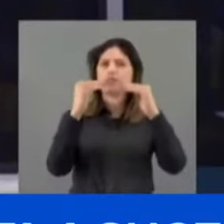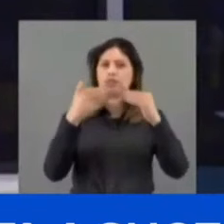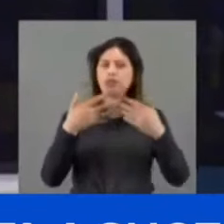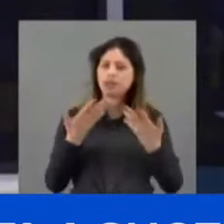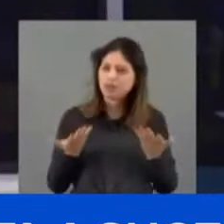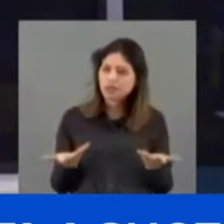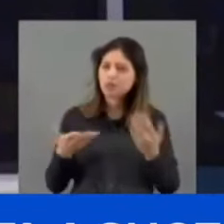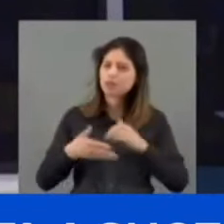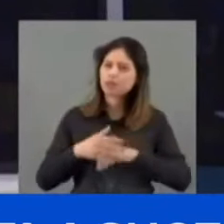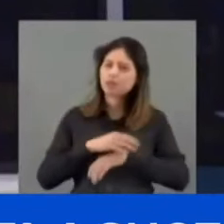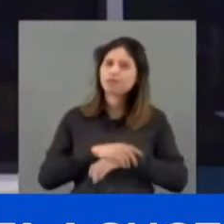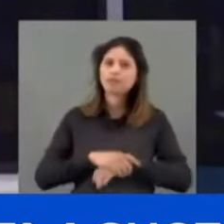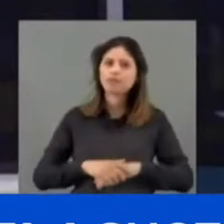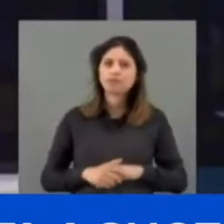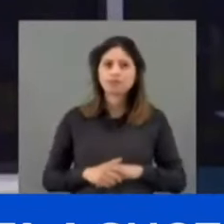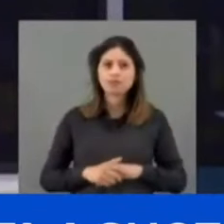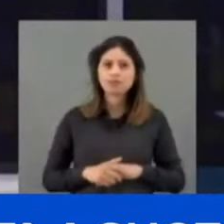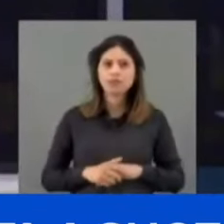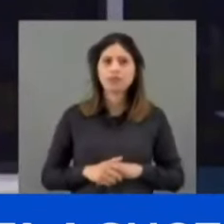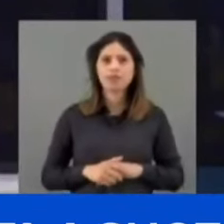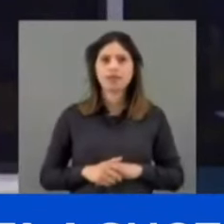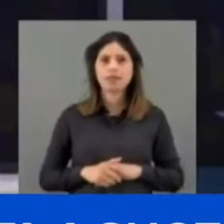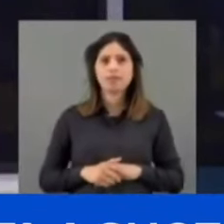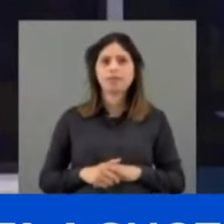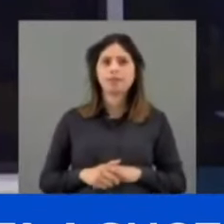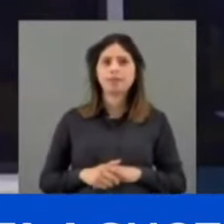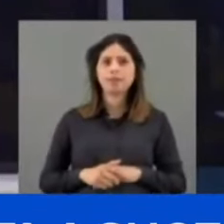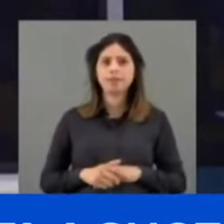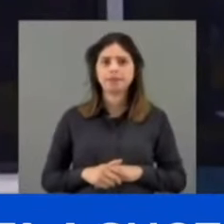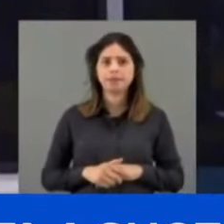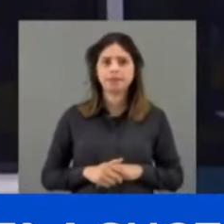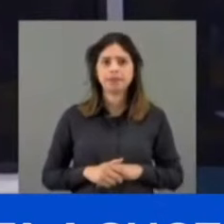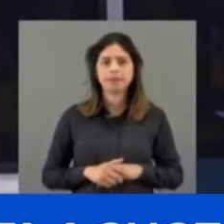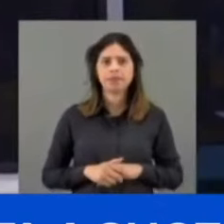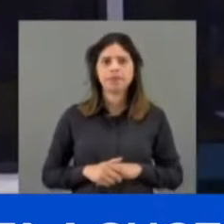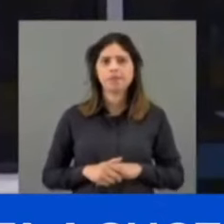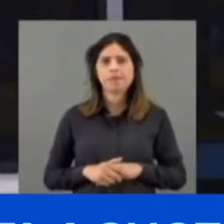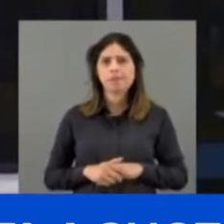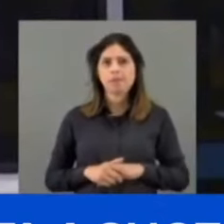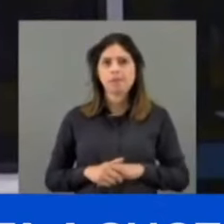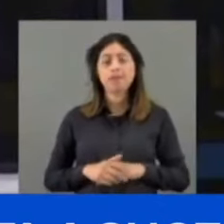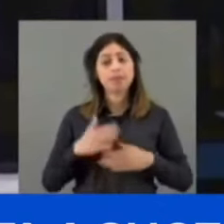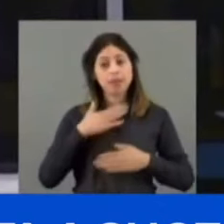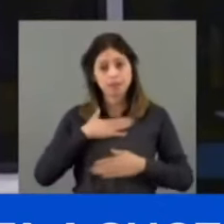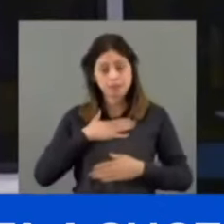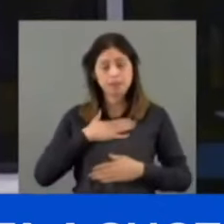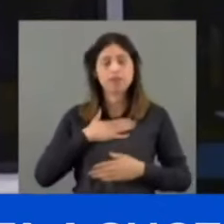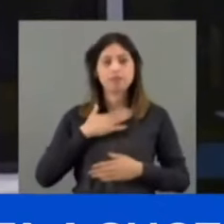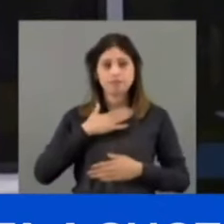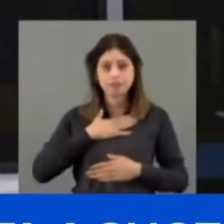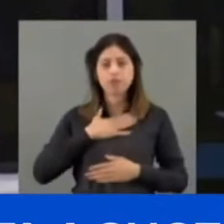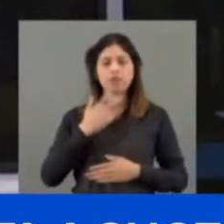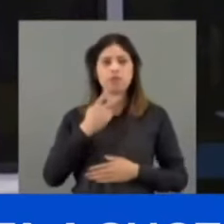ele quiser pavimentar a eleição dele, a reeleição dele como deputado, ou, que dizem ser o plano